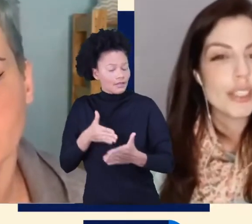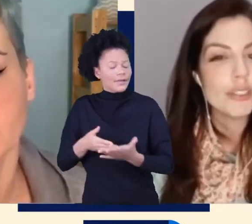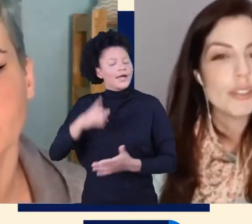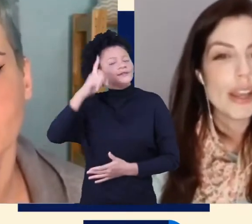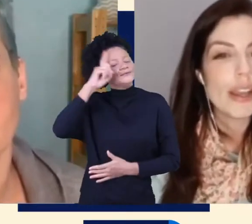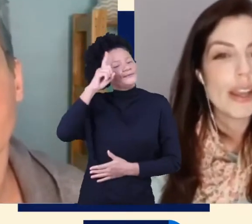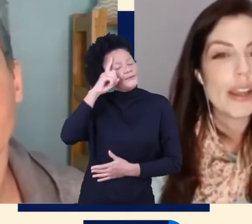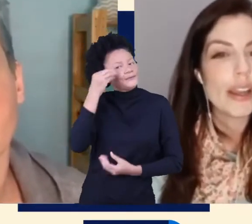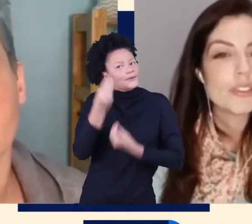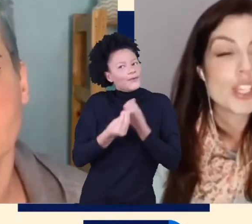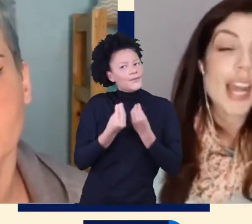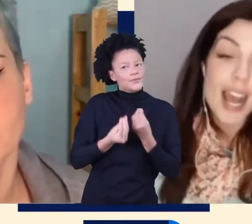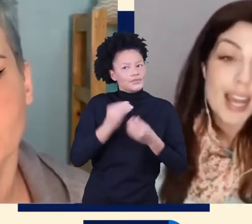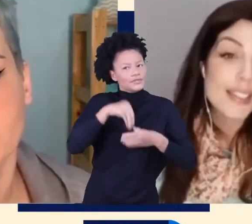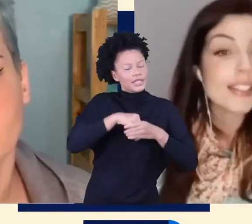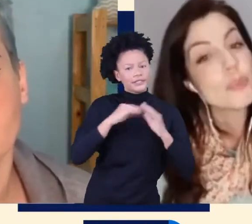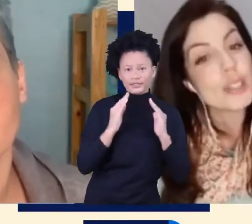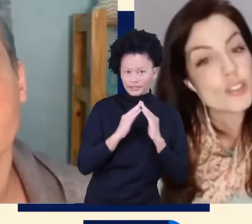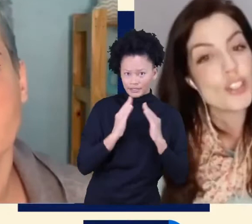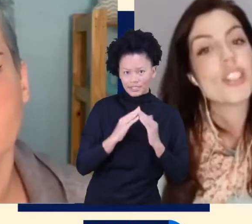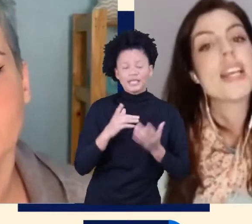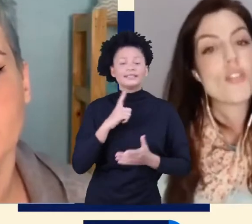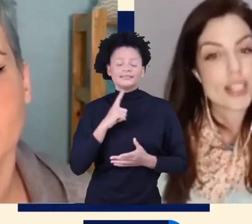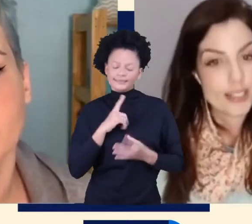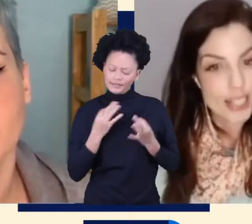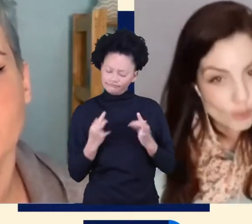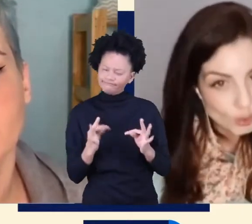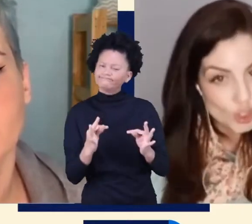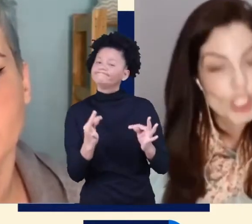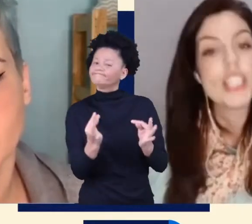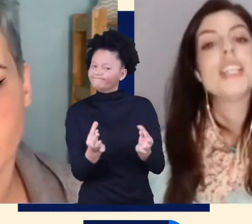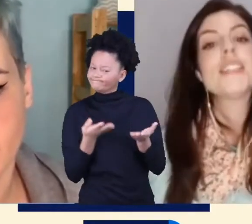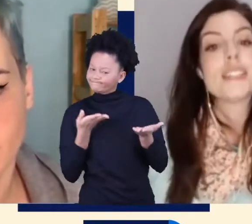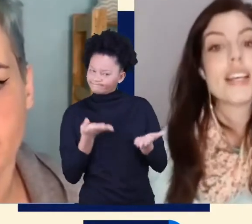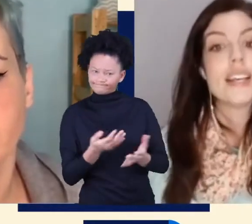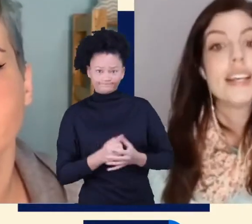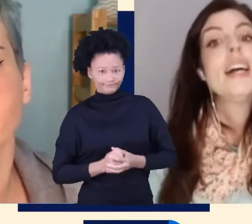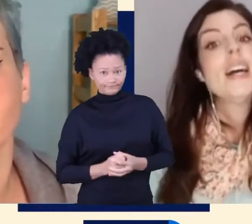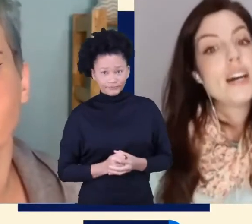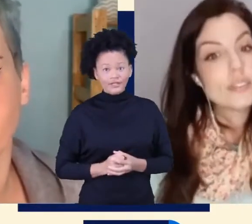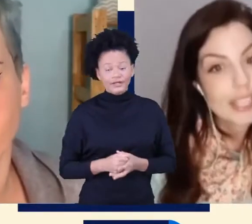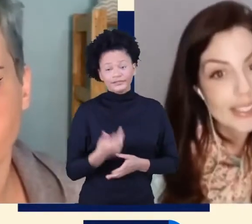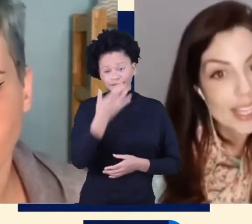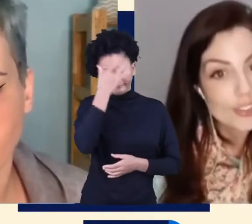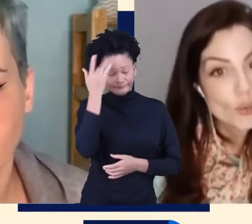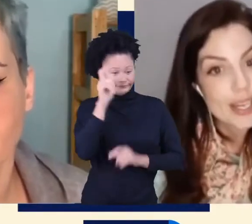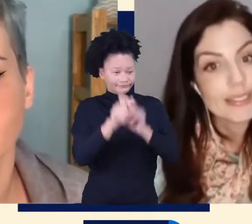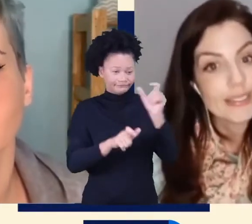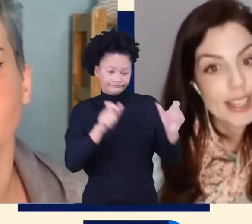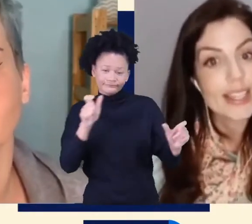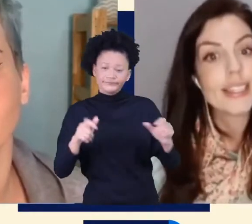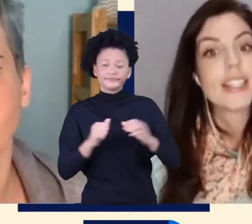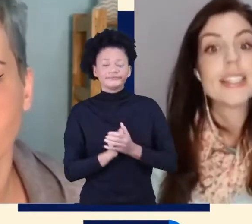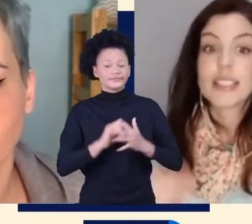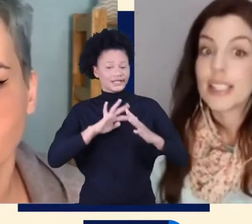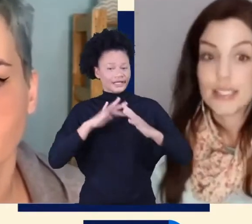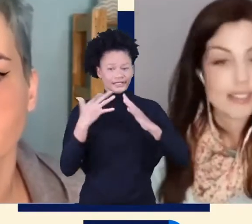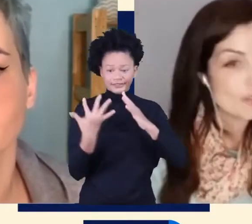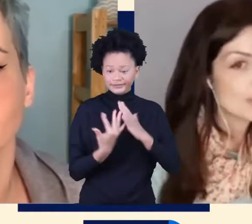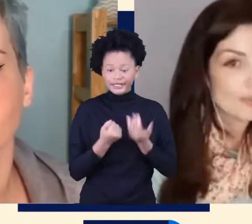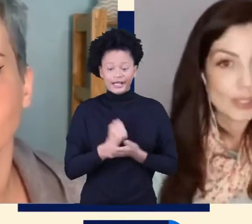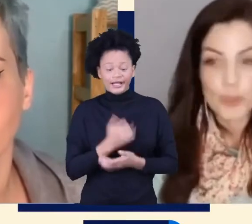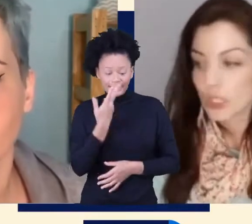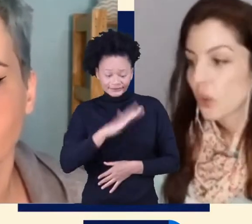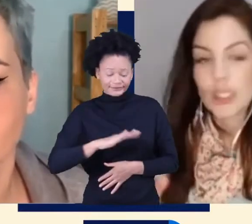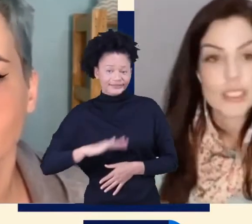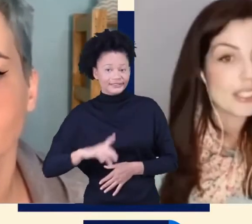cotidiano aí de casa, até porque a gente tem agora as tecnologias, né? Quem está de quarentena e as crianças